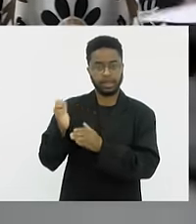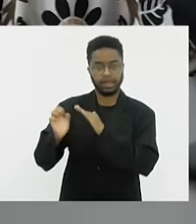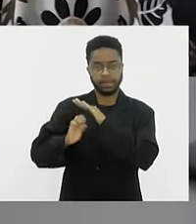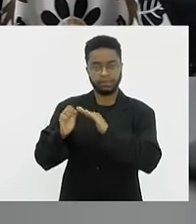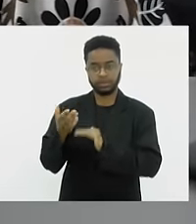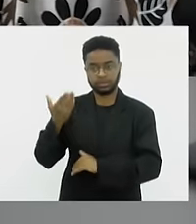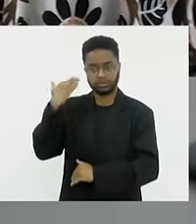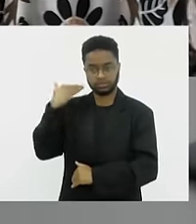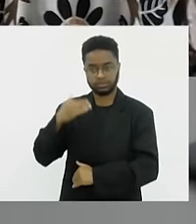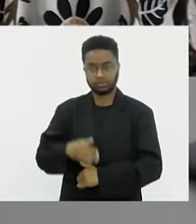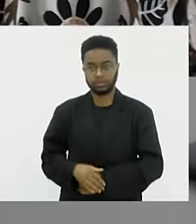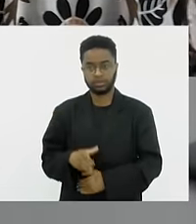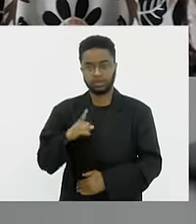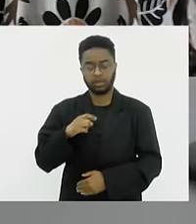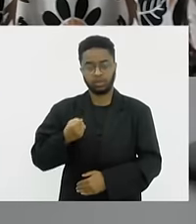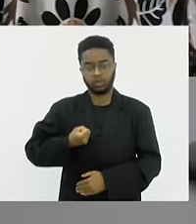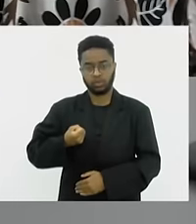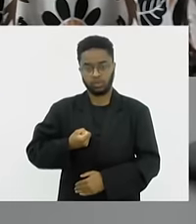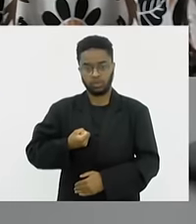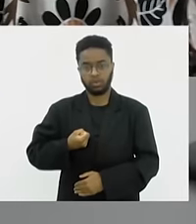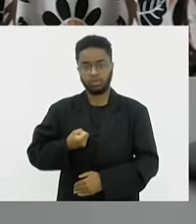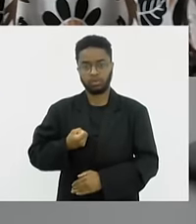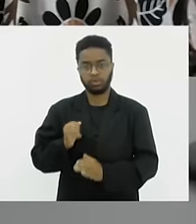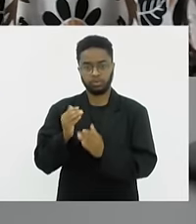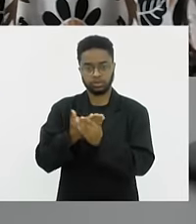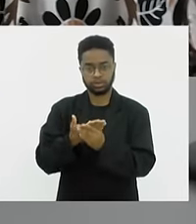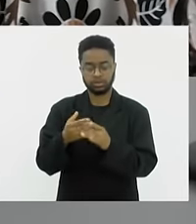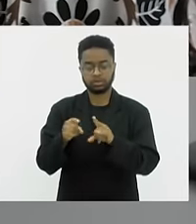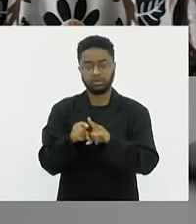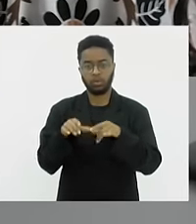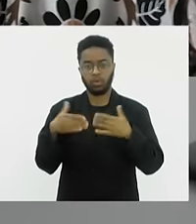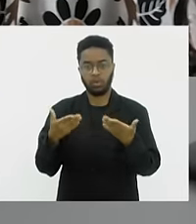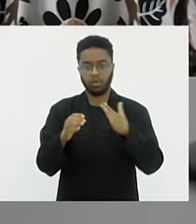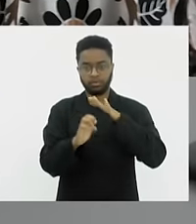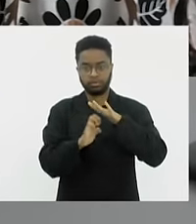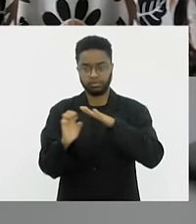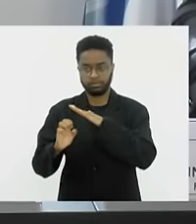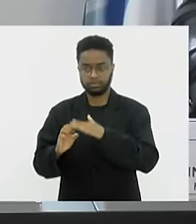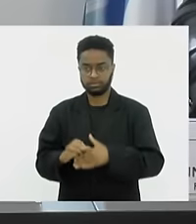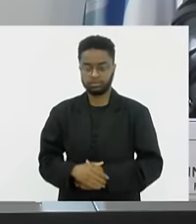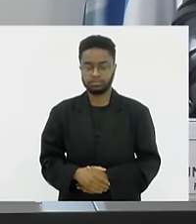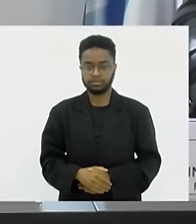anteriores. Tá. Tá, o número então. SEI, número do processo e as empresas. Então,